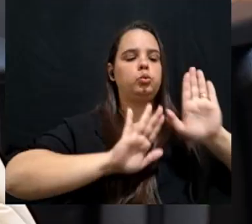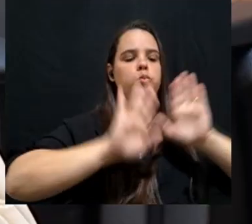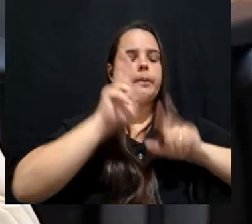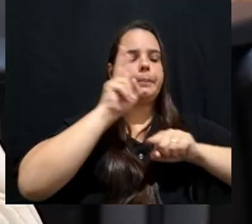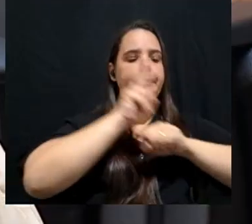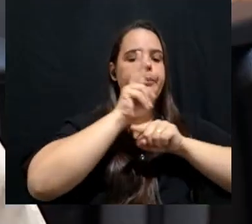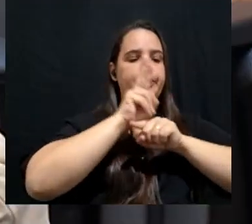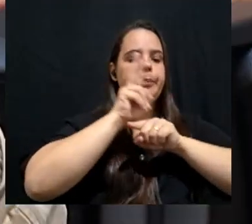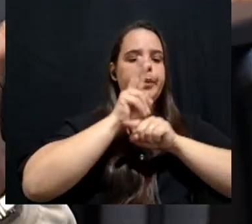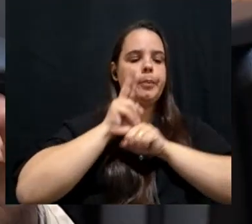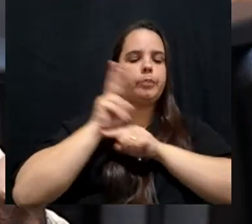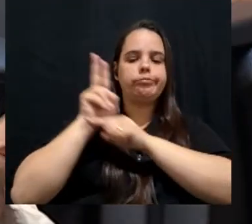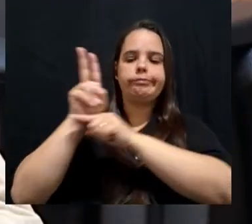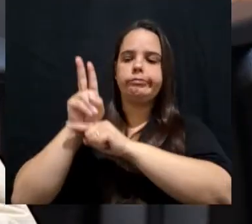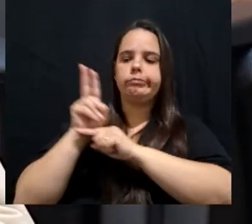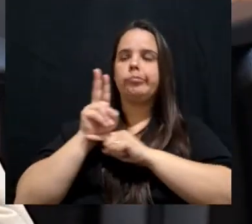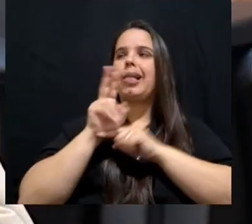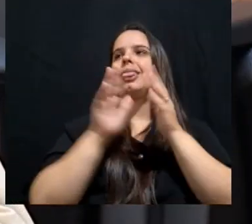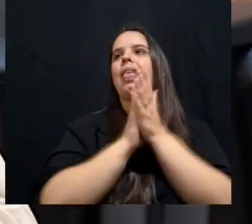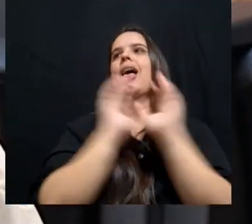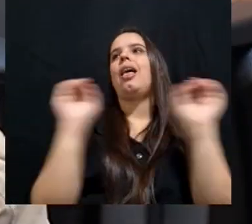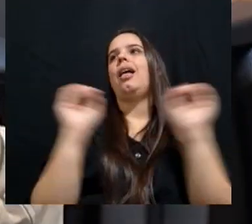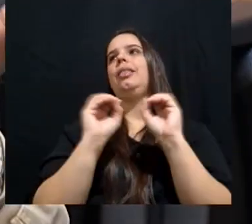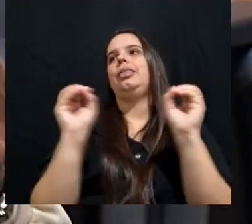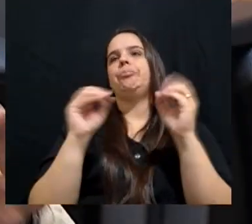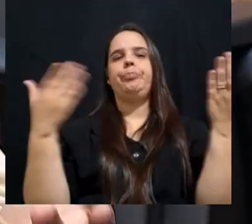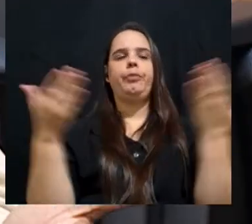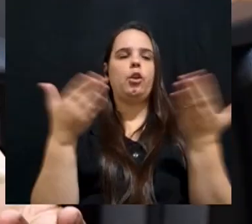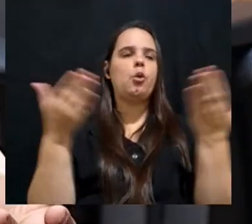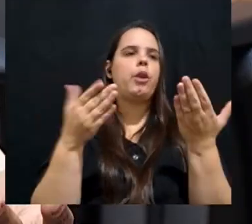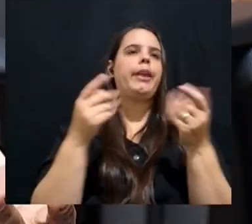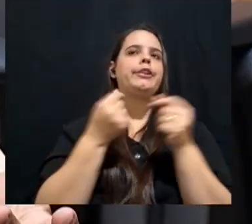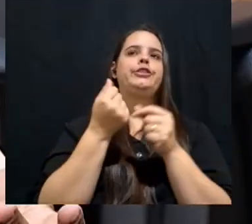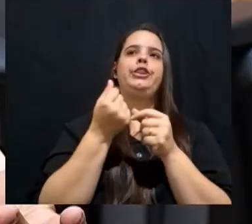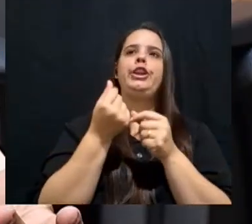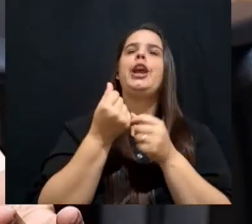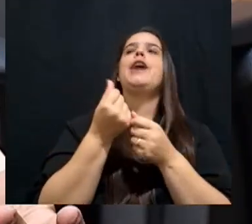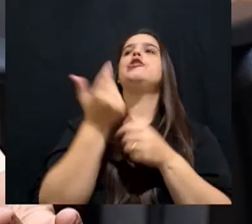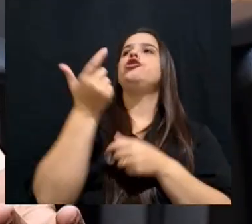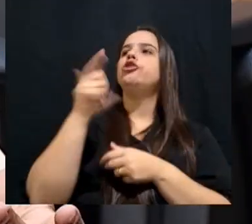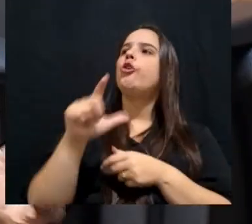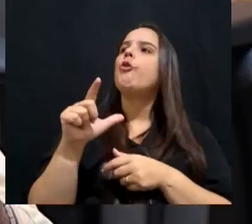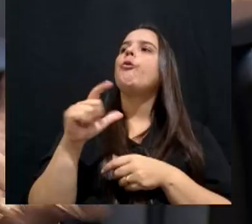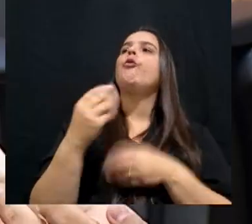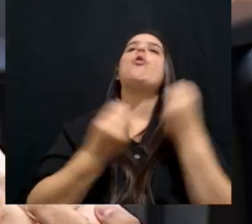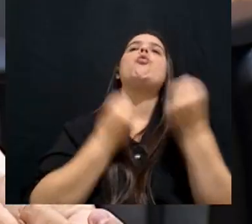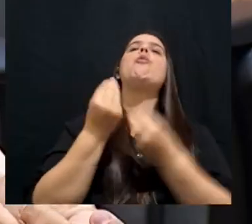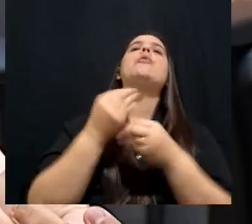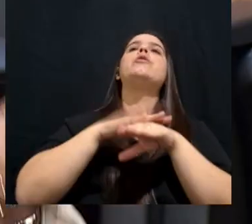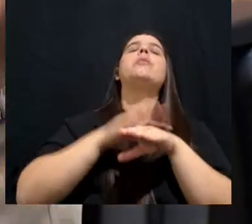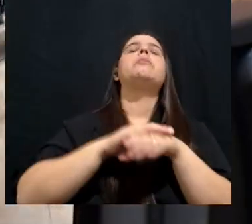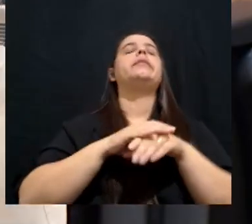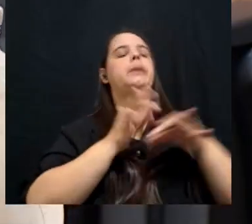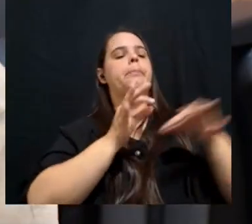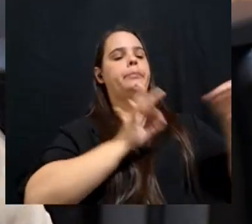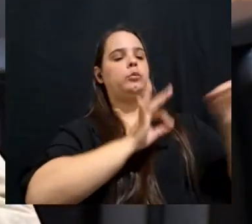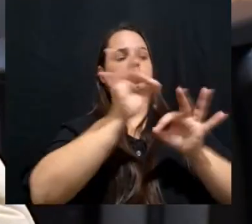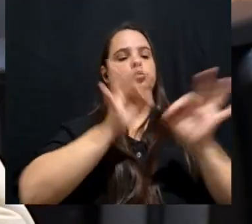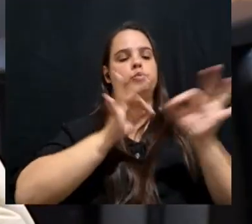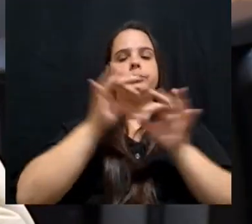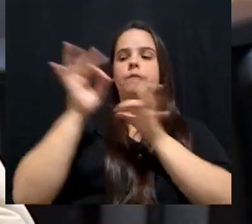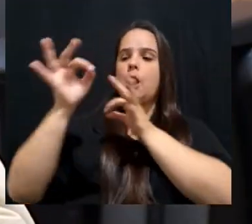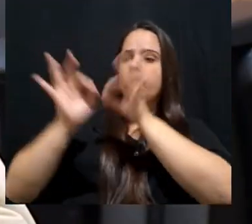agora é mais dinheiro público, é pensar como fiscalizar melhor, o que não precisaria, né, ter esse tipo de fiscalização se